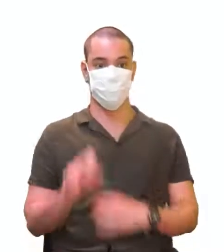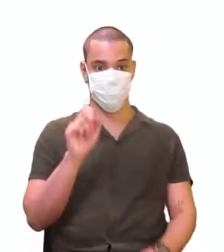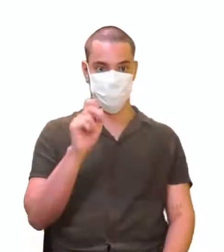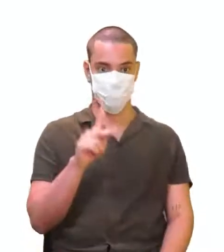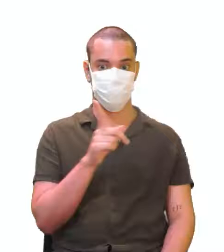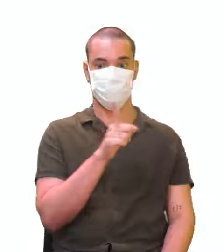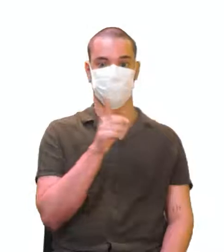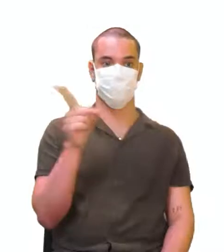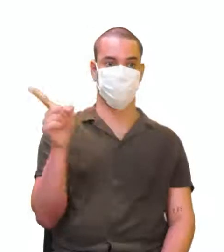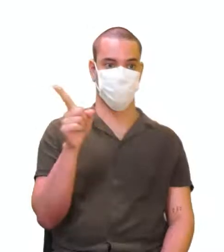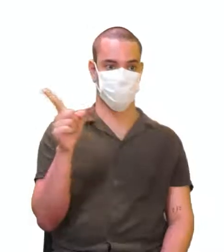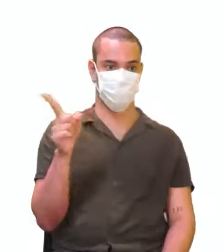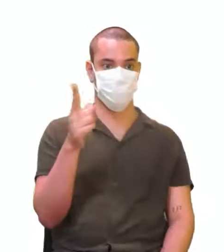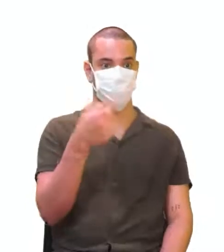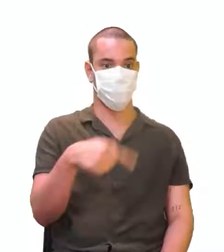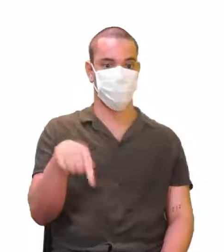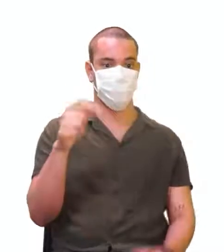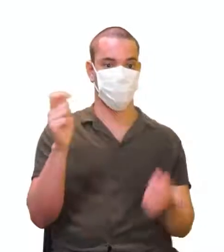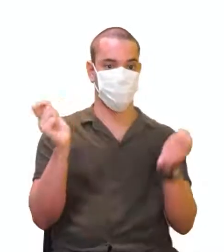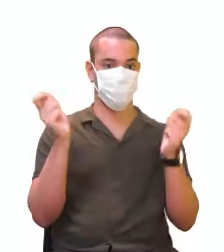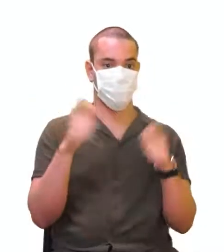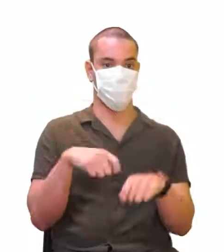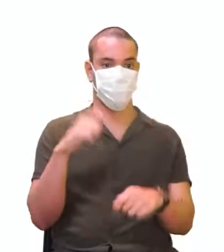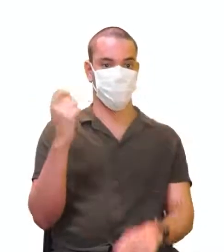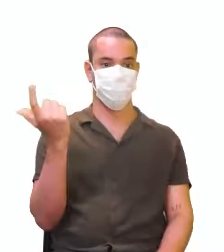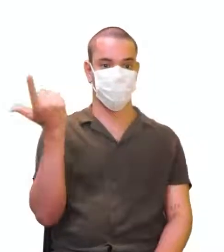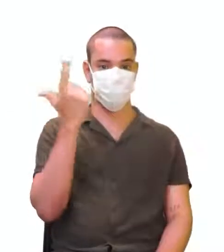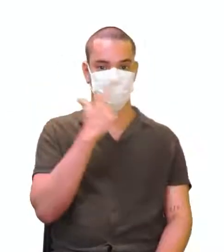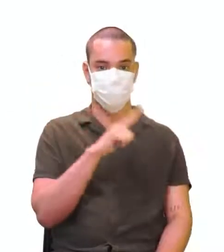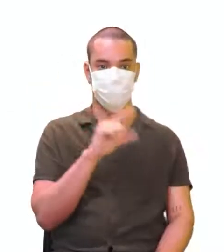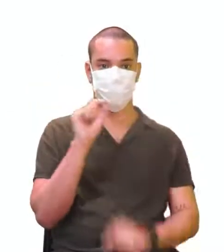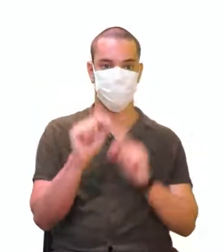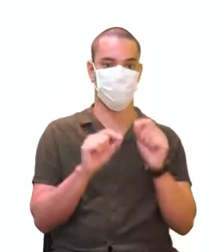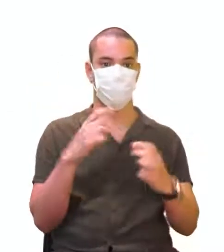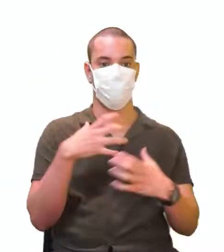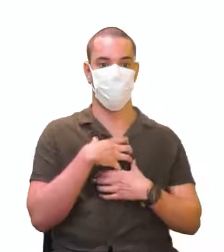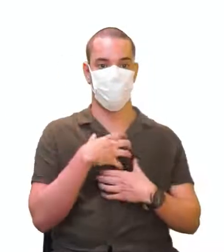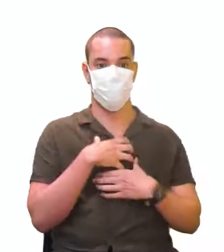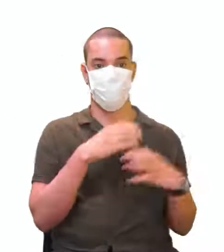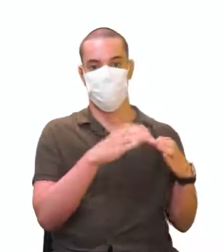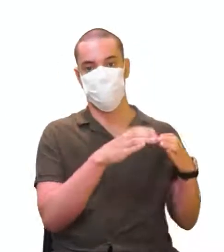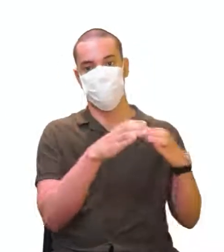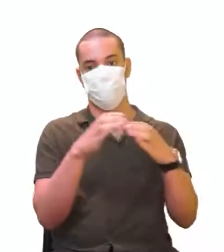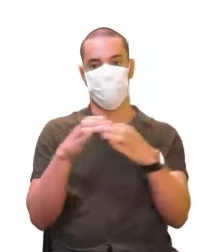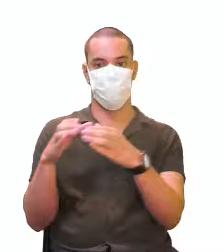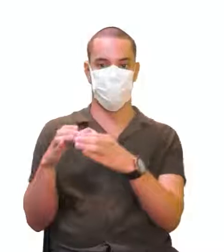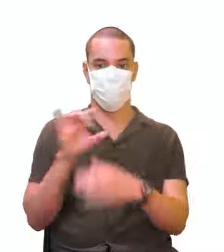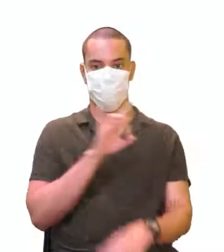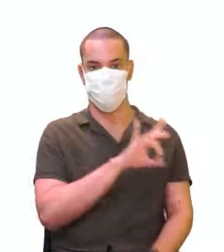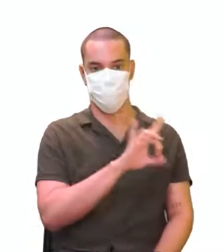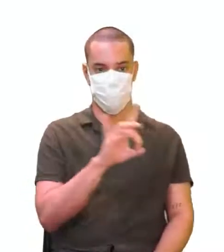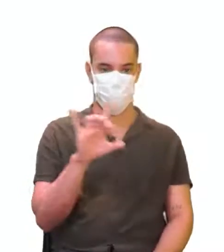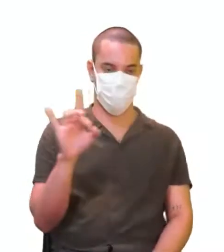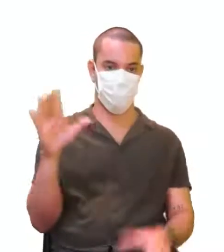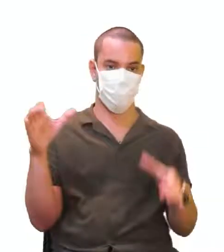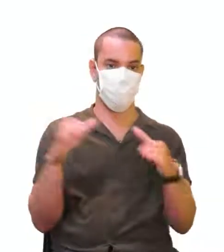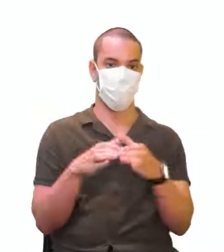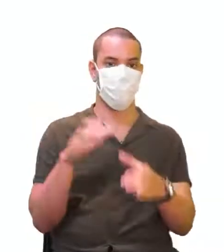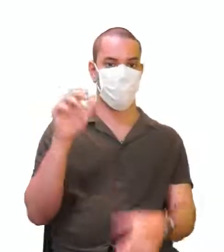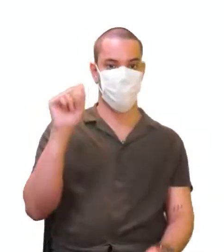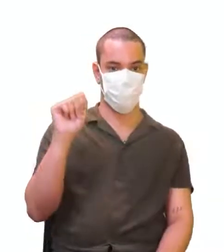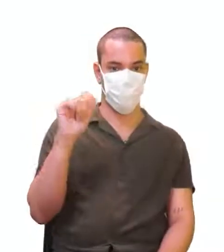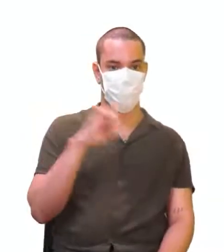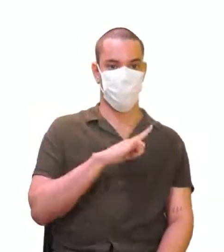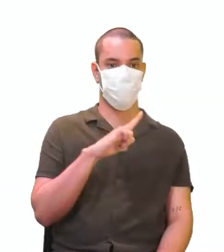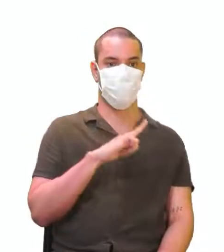Ok, então aqui você tem, olha só o formato de cada um desses grupos, tá? Então, no grupo A,